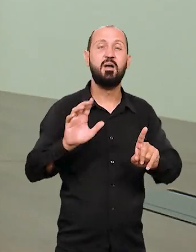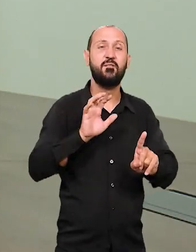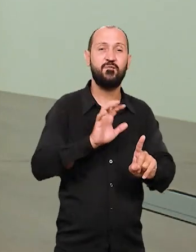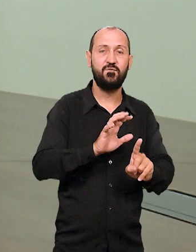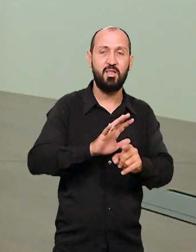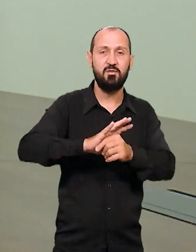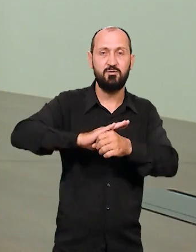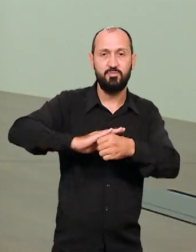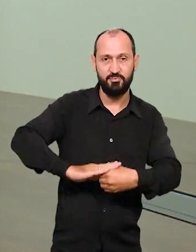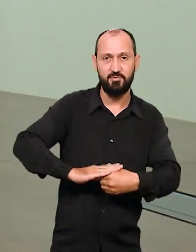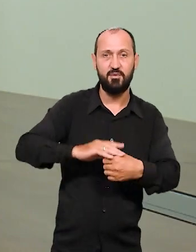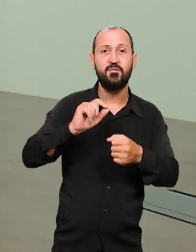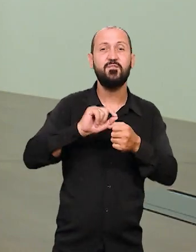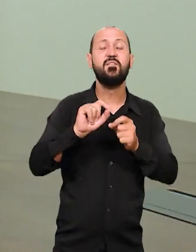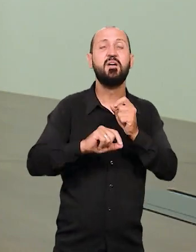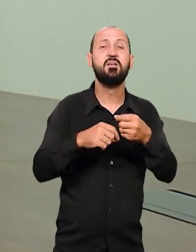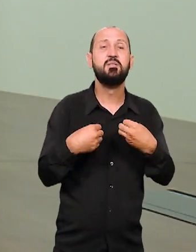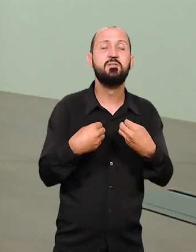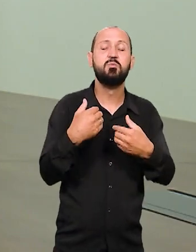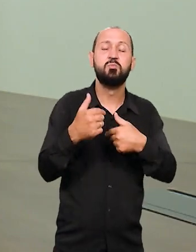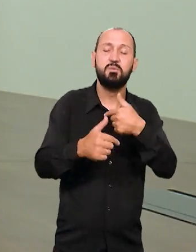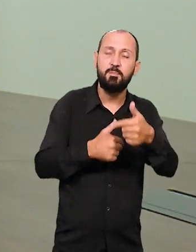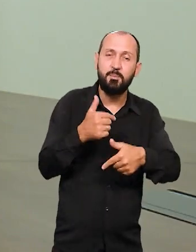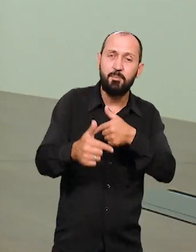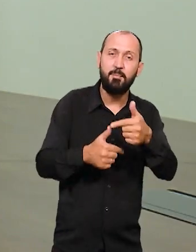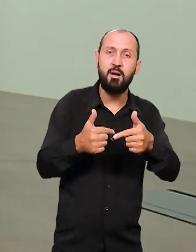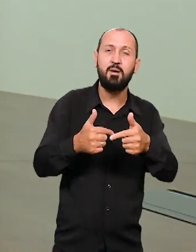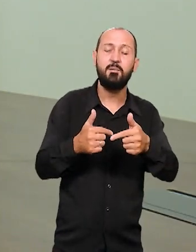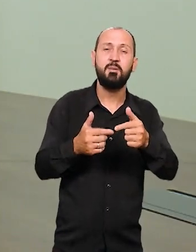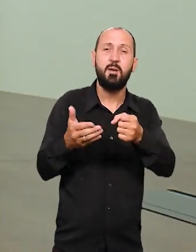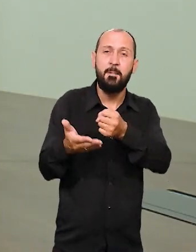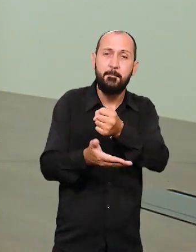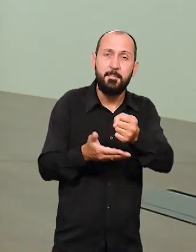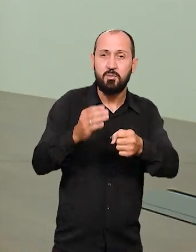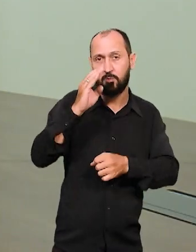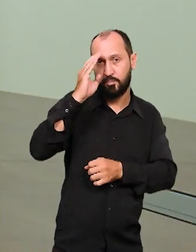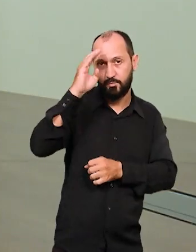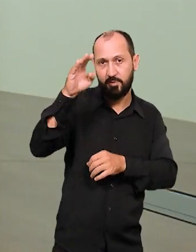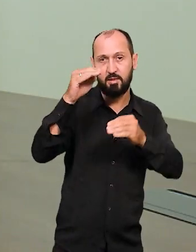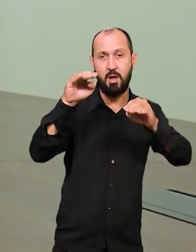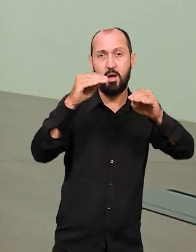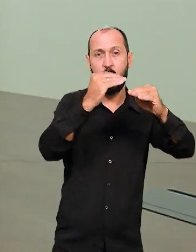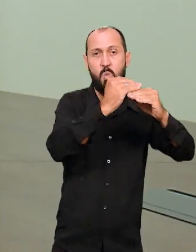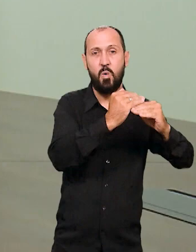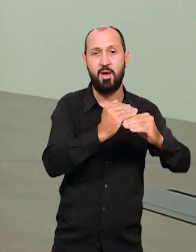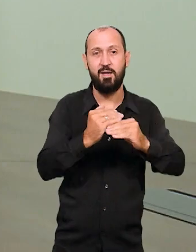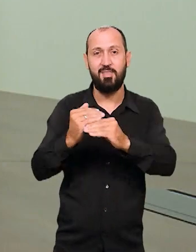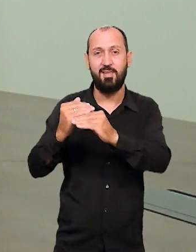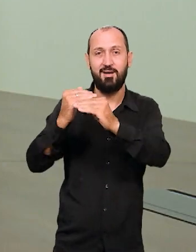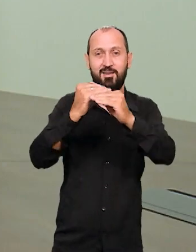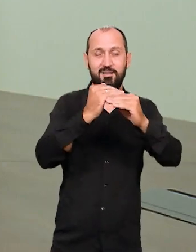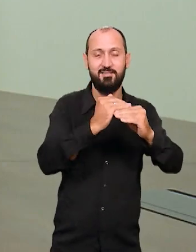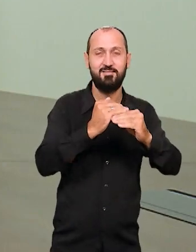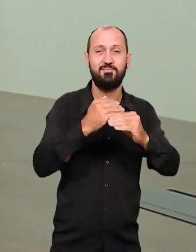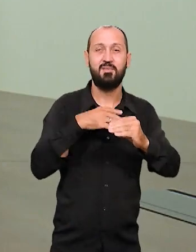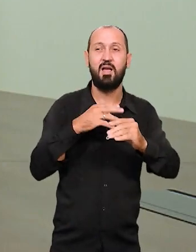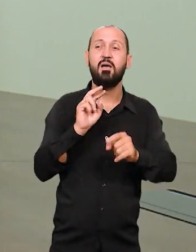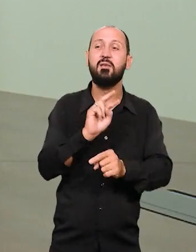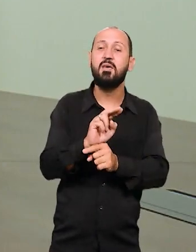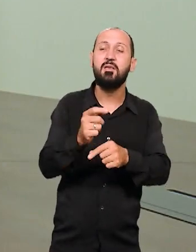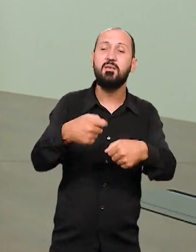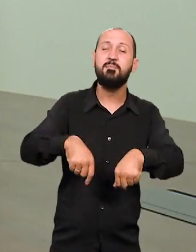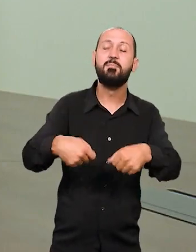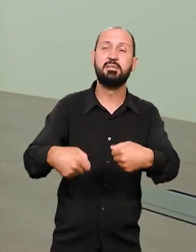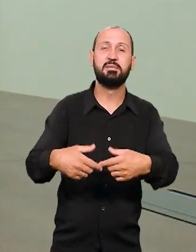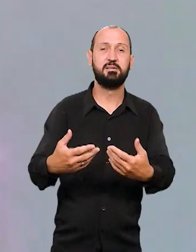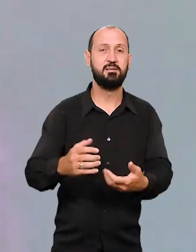desigualdade causou e possam oferecer um trabalho mais pautado no princípio da equidade, oferecendo mais